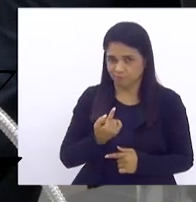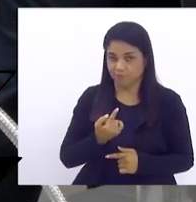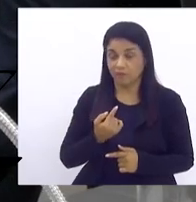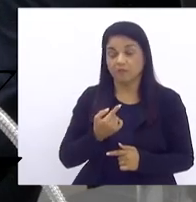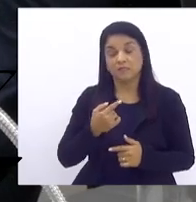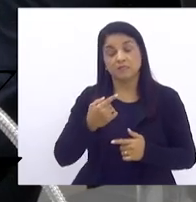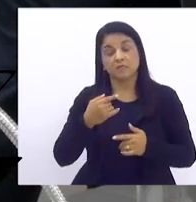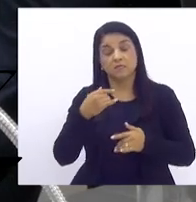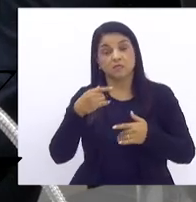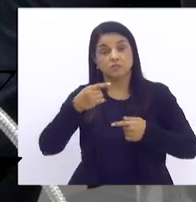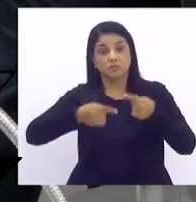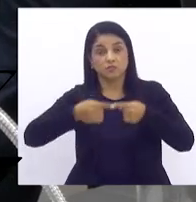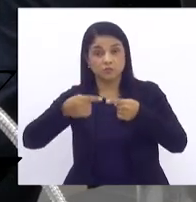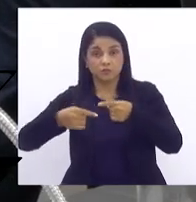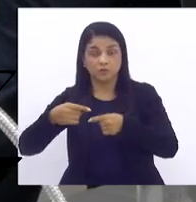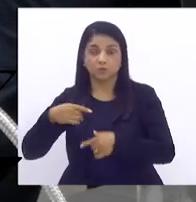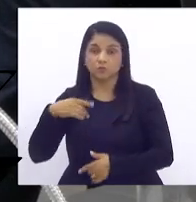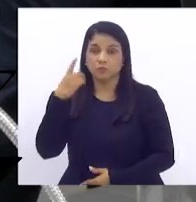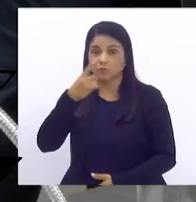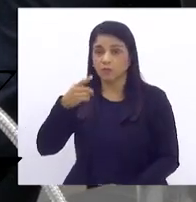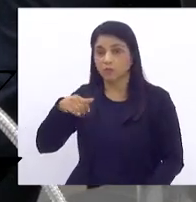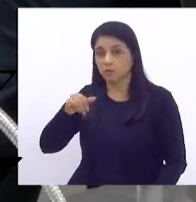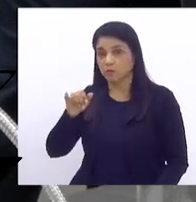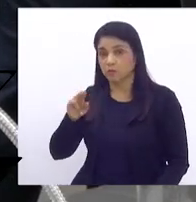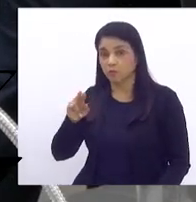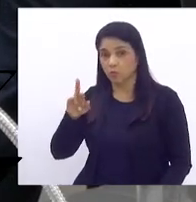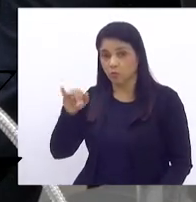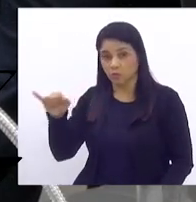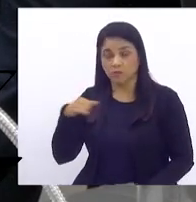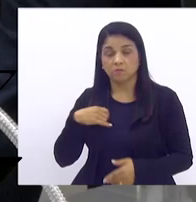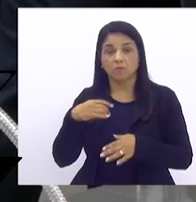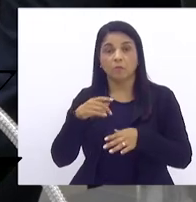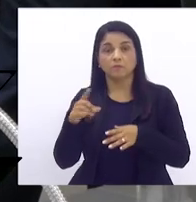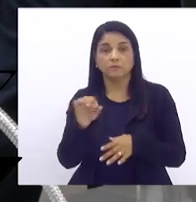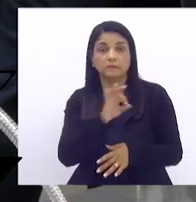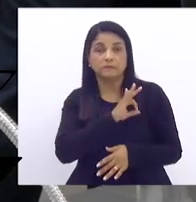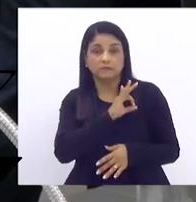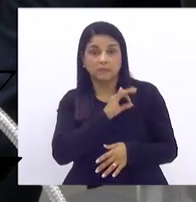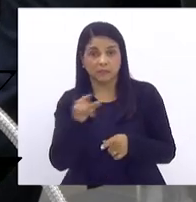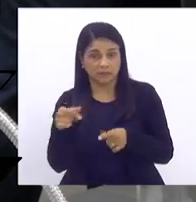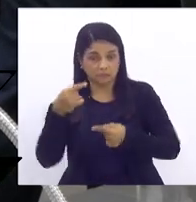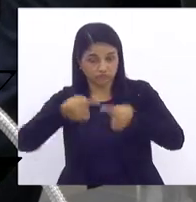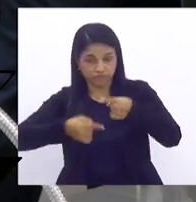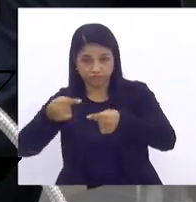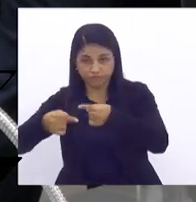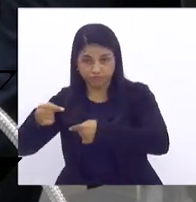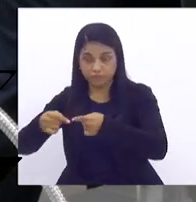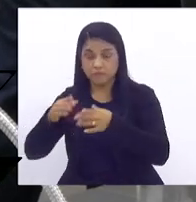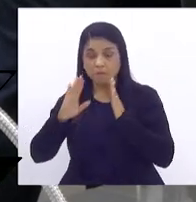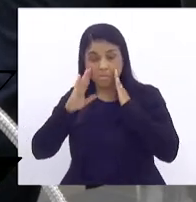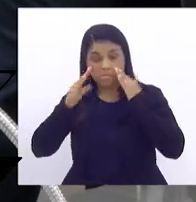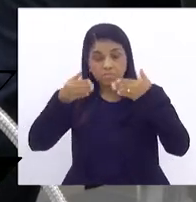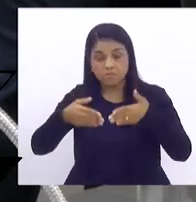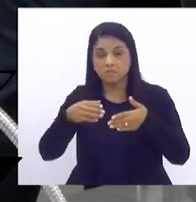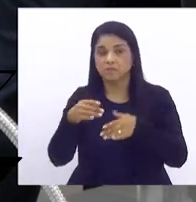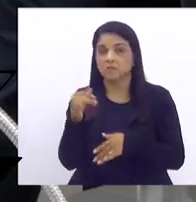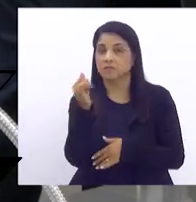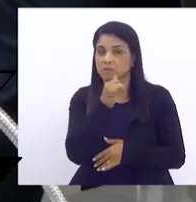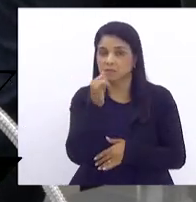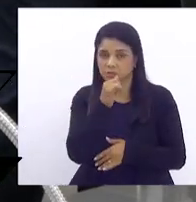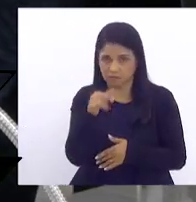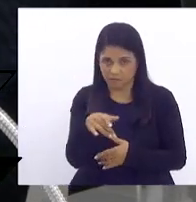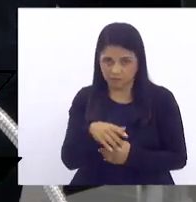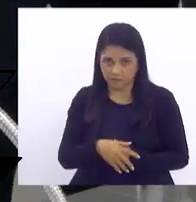deputado Yuri, que, inclusive, como membro da CPI do Serviço Delegados, tem se debruçado quase que exclusivamente sobre a questão da energia elétrica. O outro